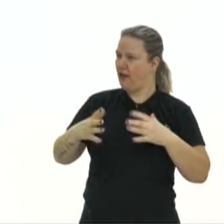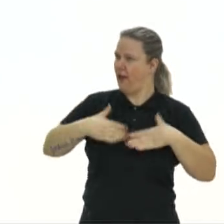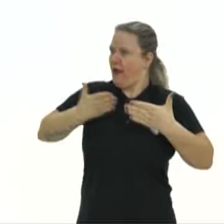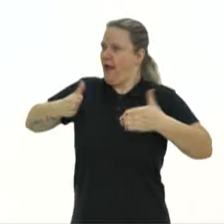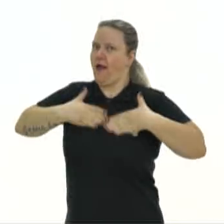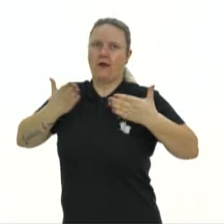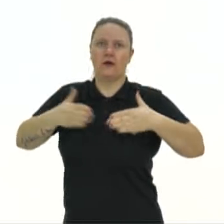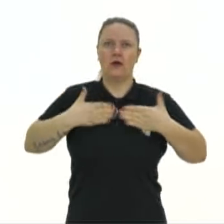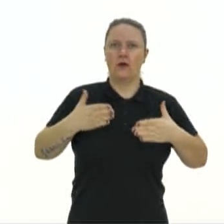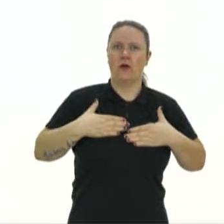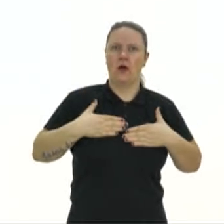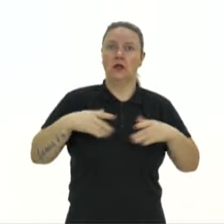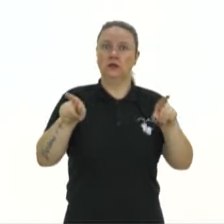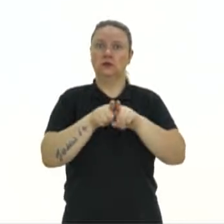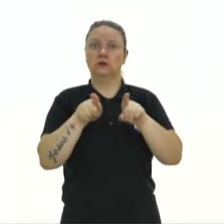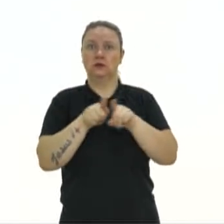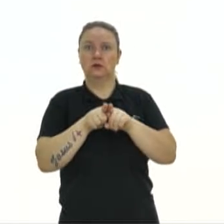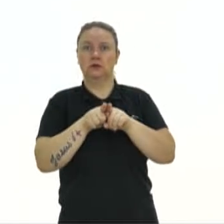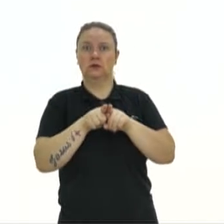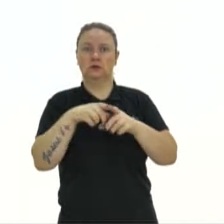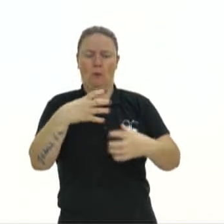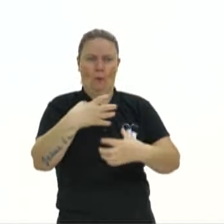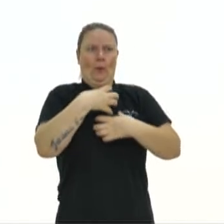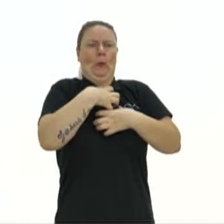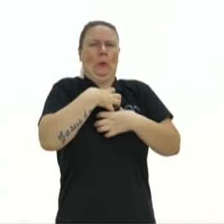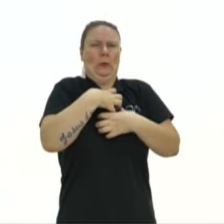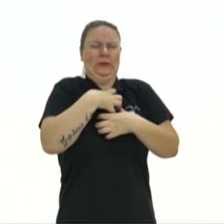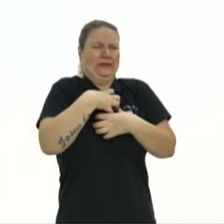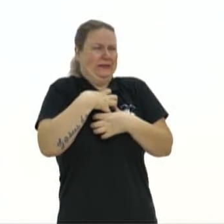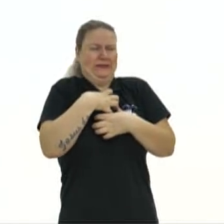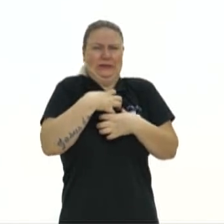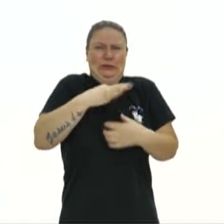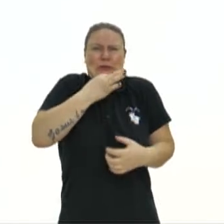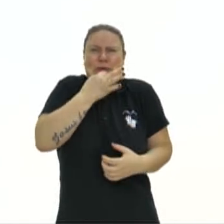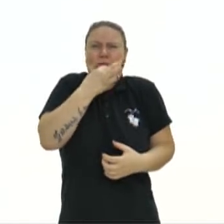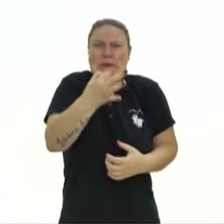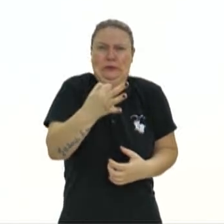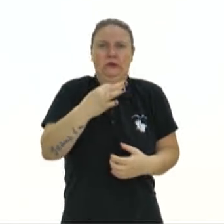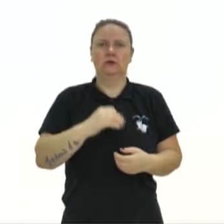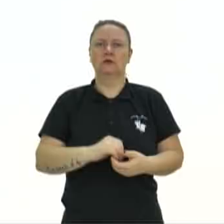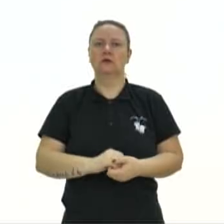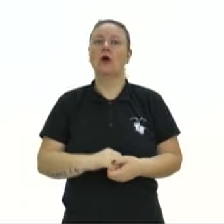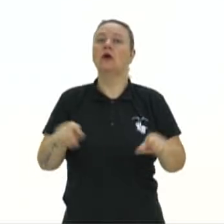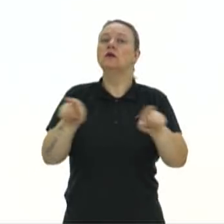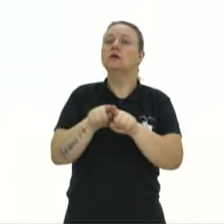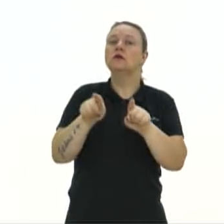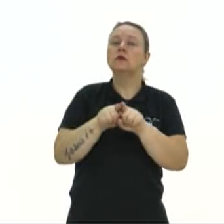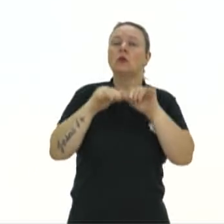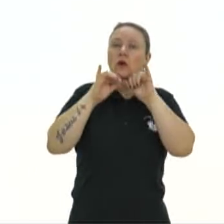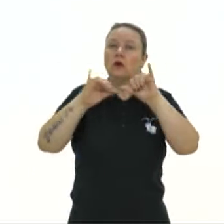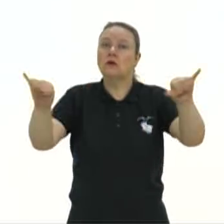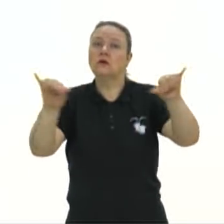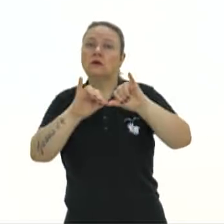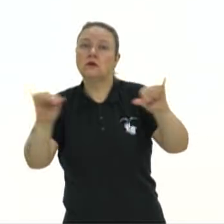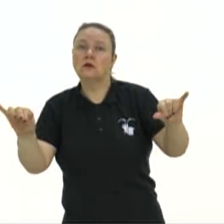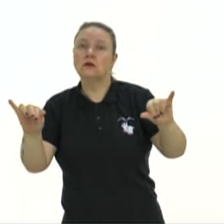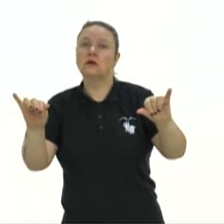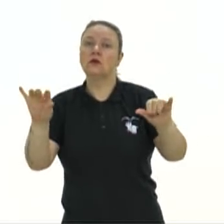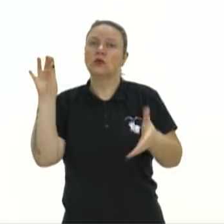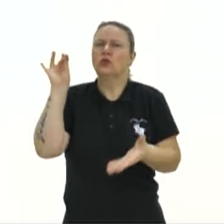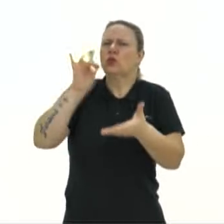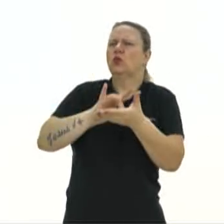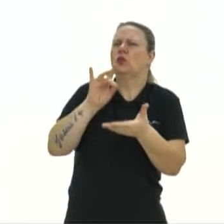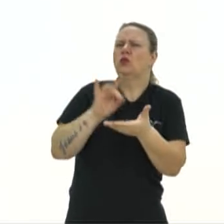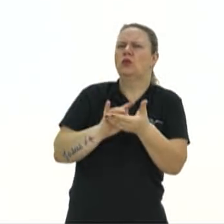em alguns casos, grande surpresa ou repulsa. 3. A notícia simplesmente confirma alguma